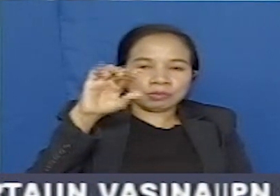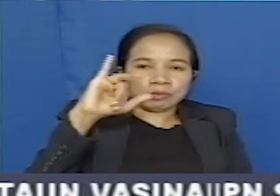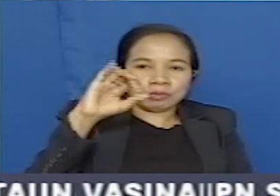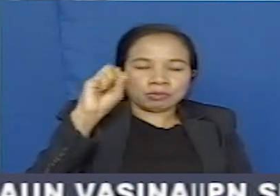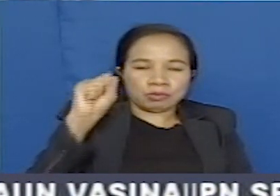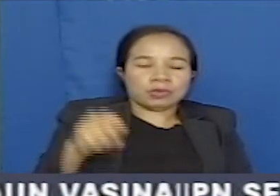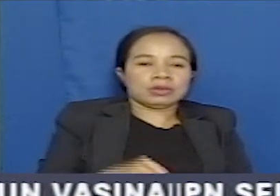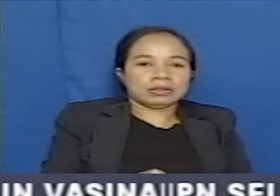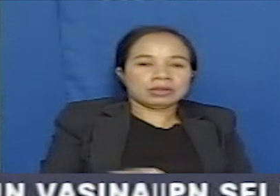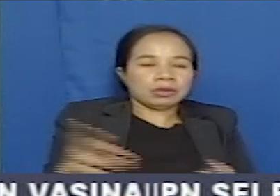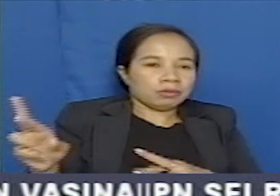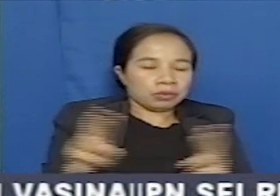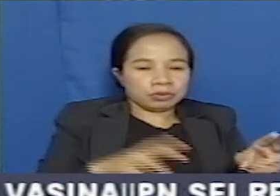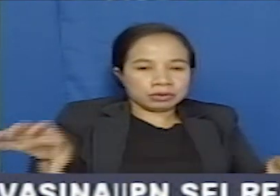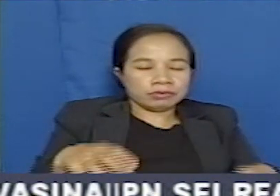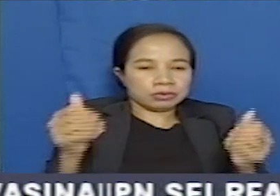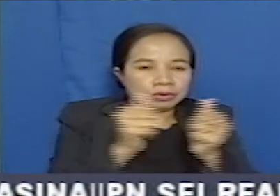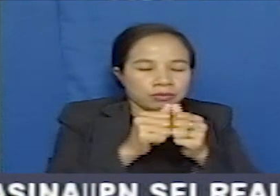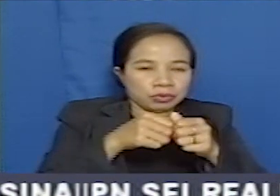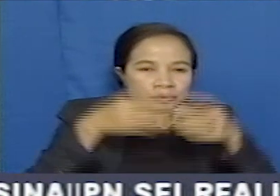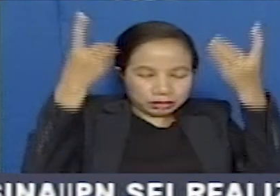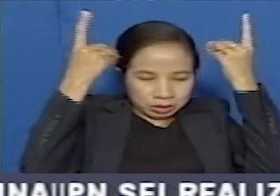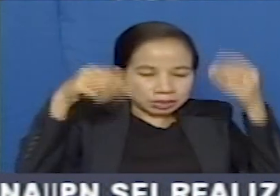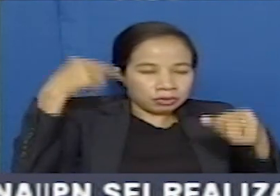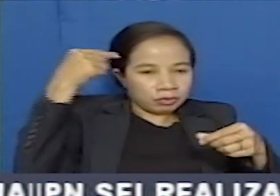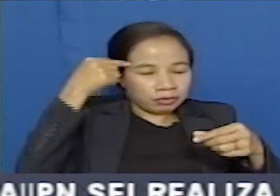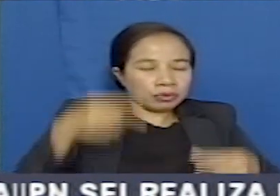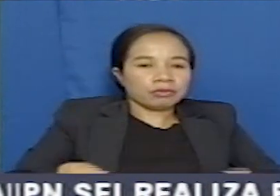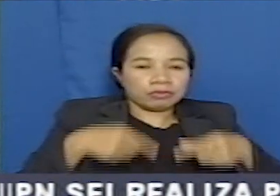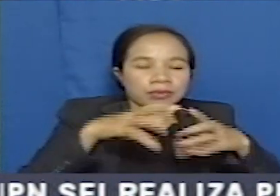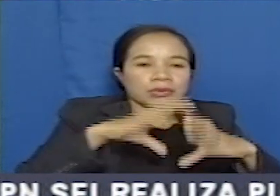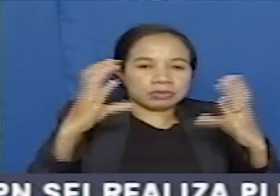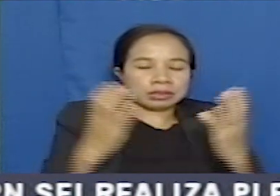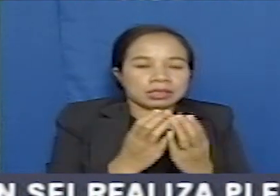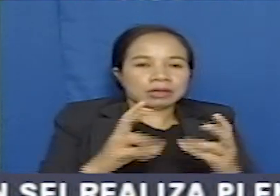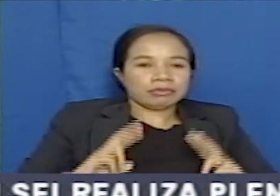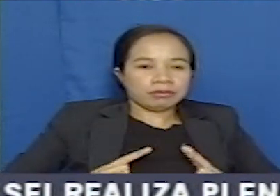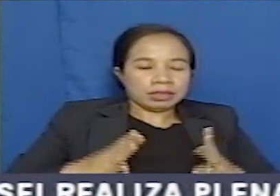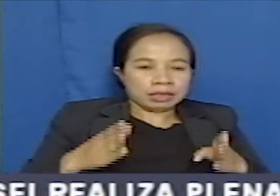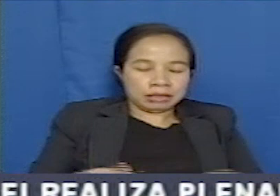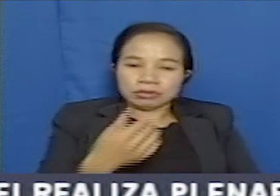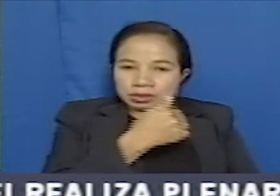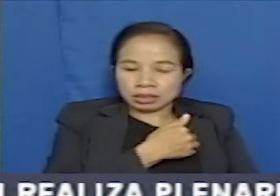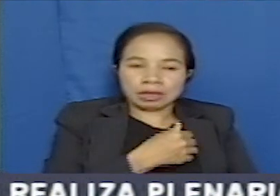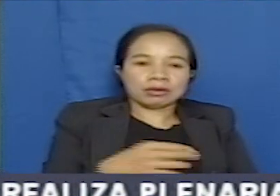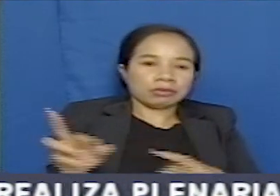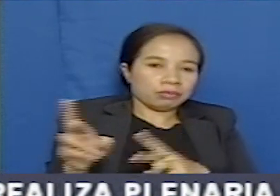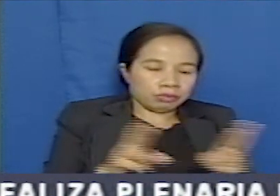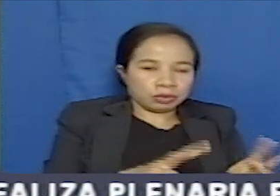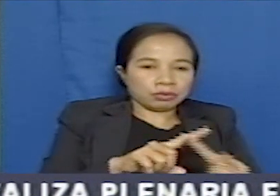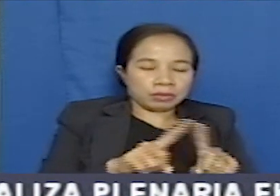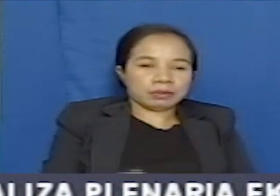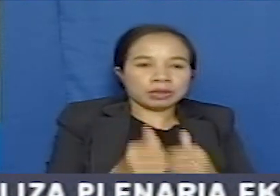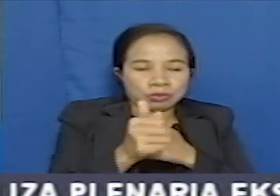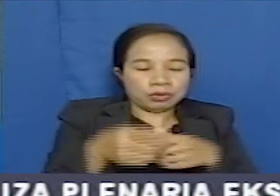pronto, coopera com a decisão do governo, com a entrega do Conselho Veteranos. Se dá pronto, mas obedece a decisão,